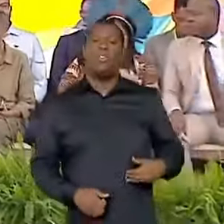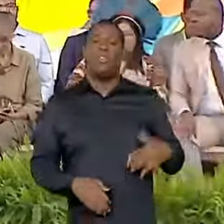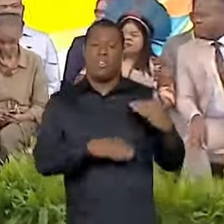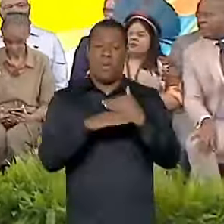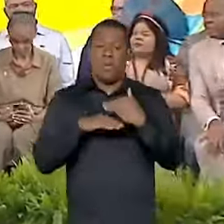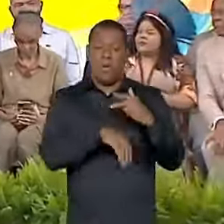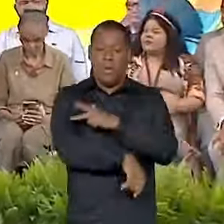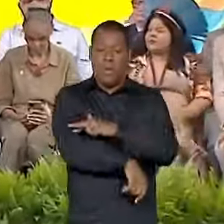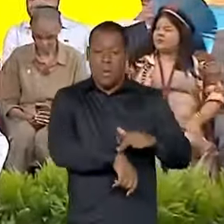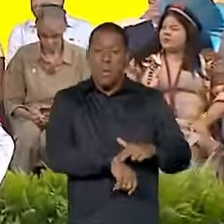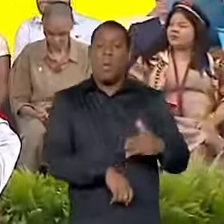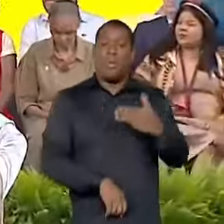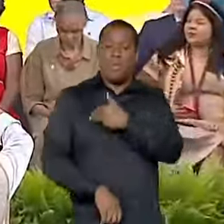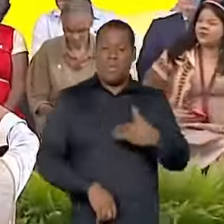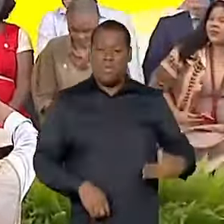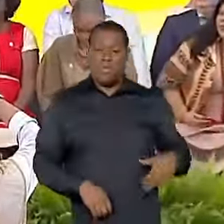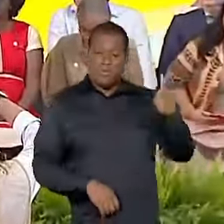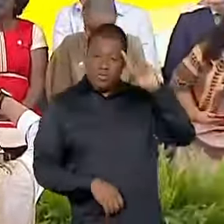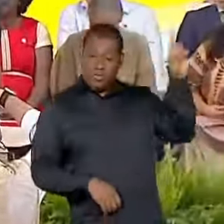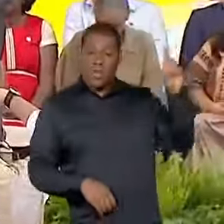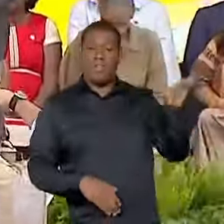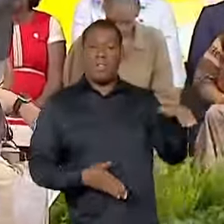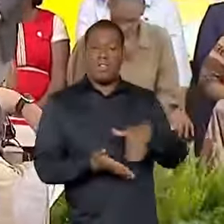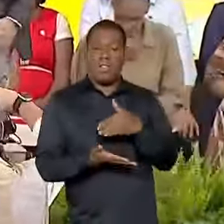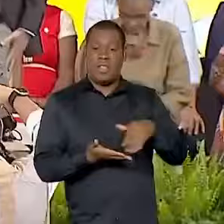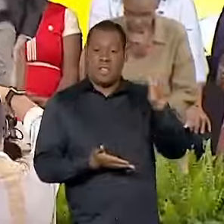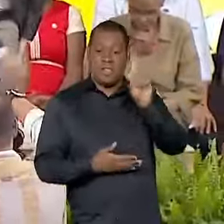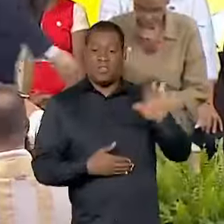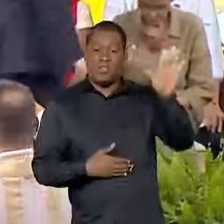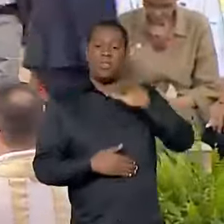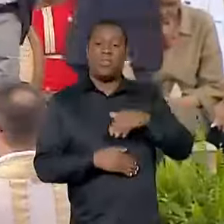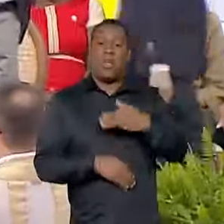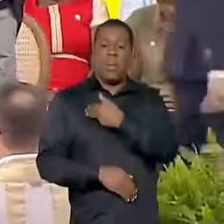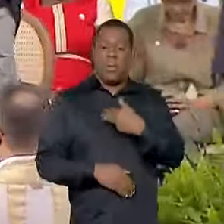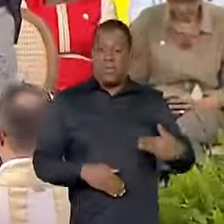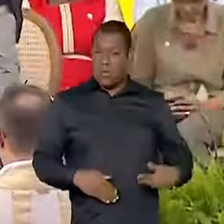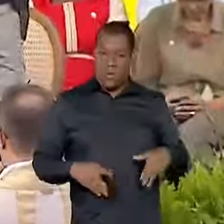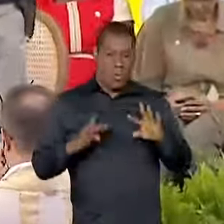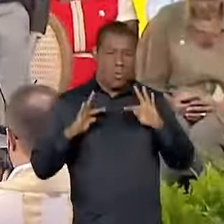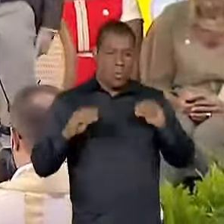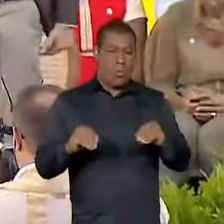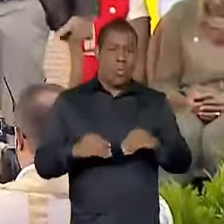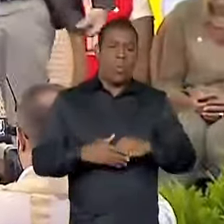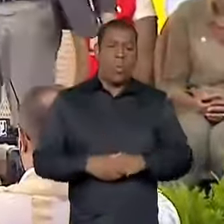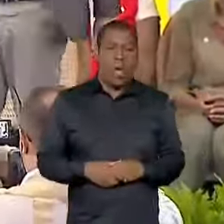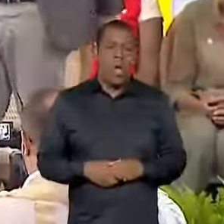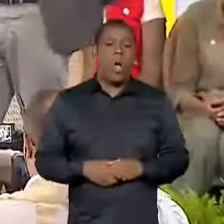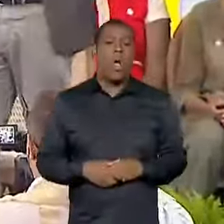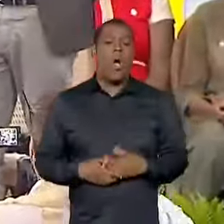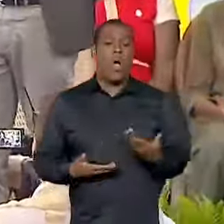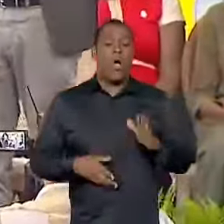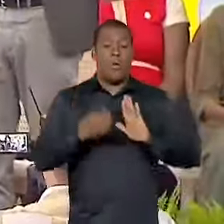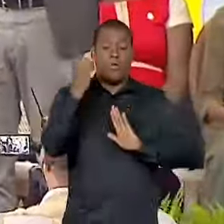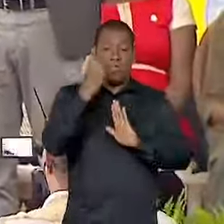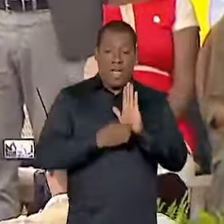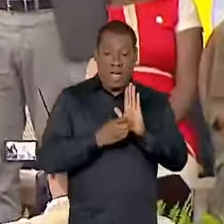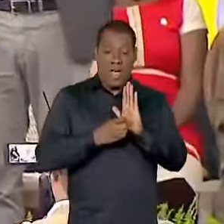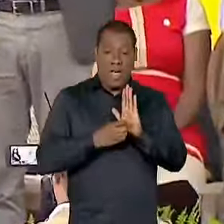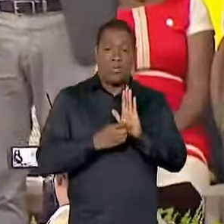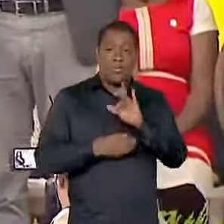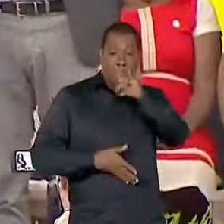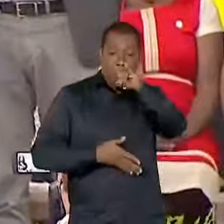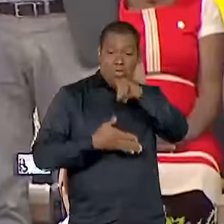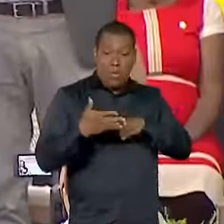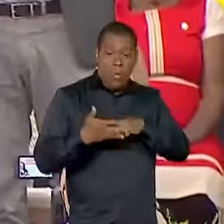da Secretaria-Geral e dos demais ministros e ministras componentes do palco, assina decreto que institui